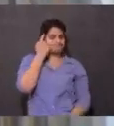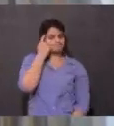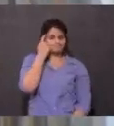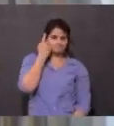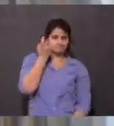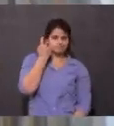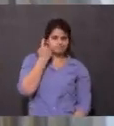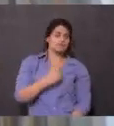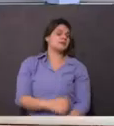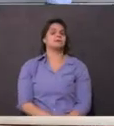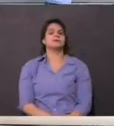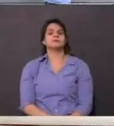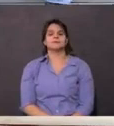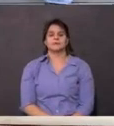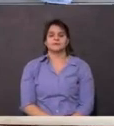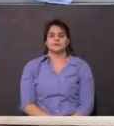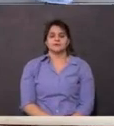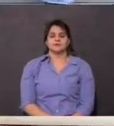coração.